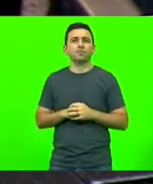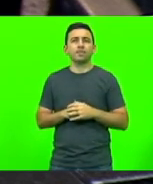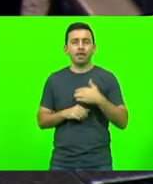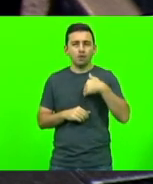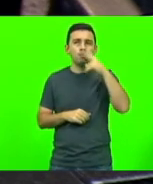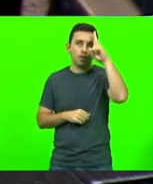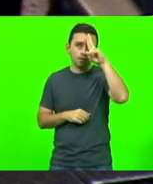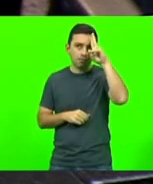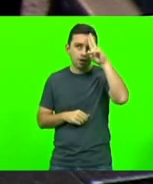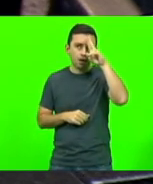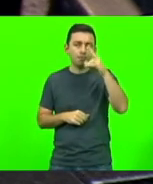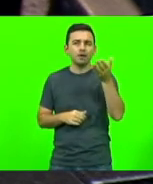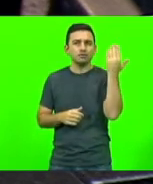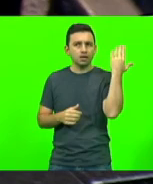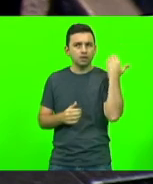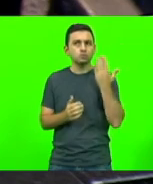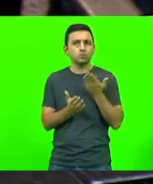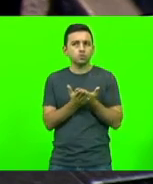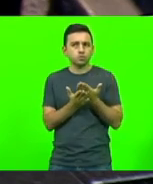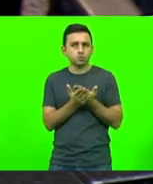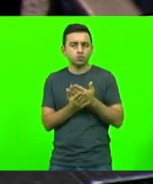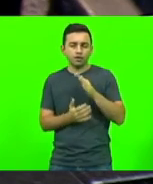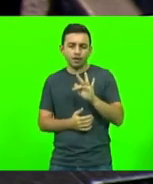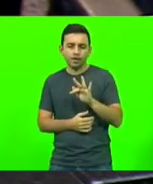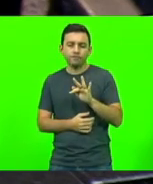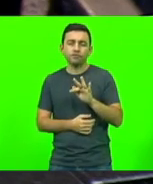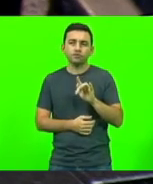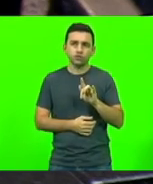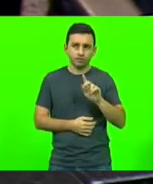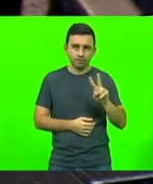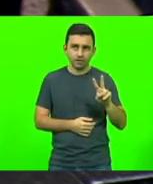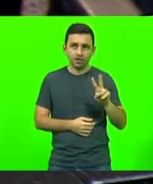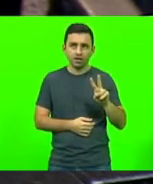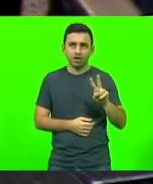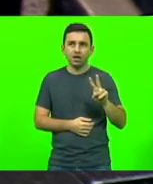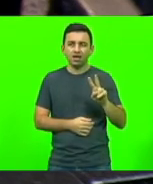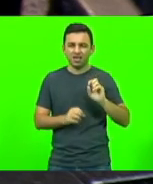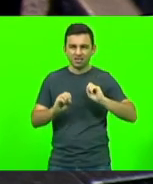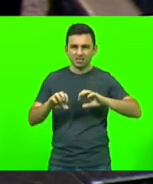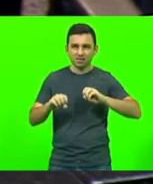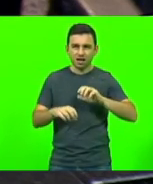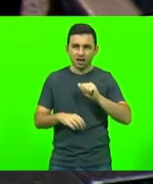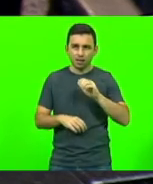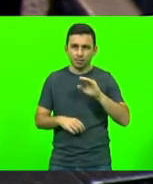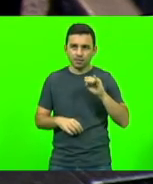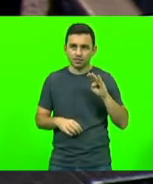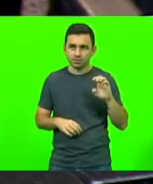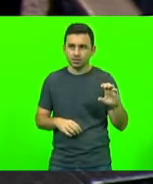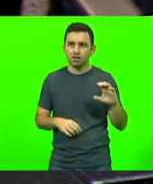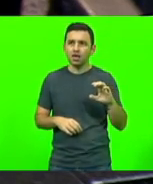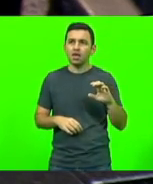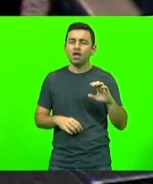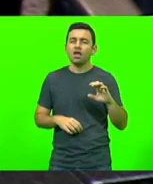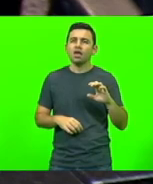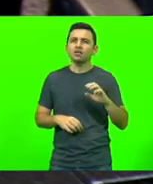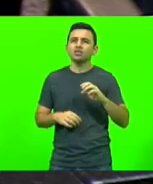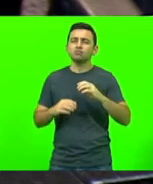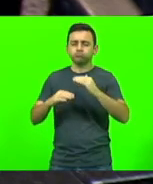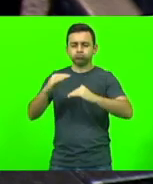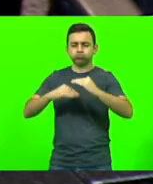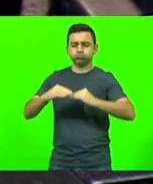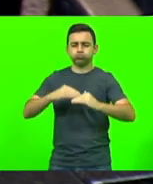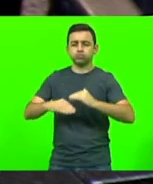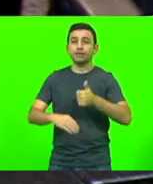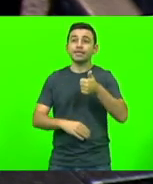que um estudo da FGV mostra que a alfabetização retrocedeu 15 anos no